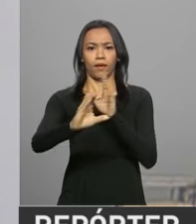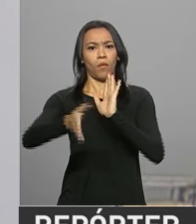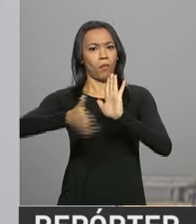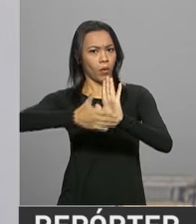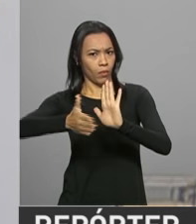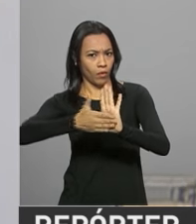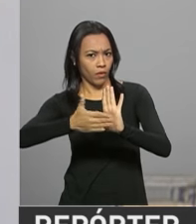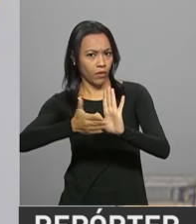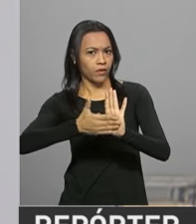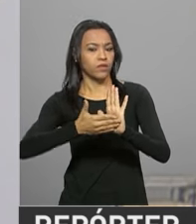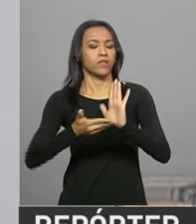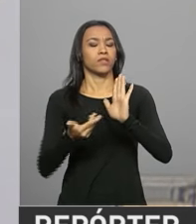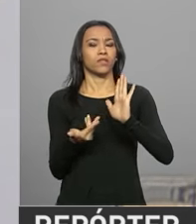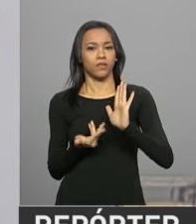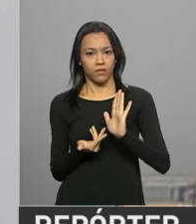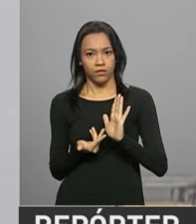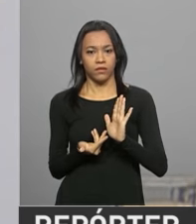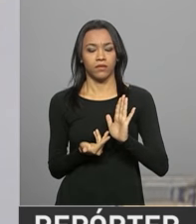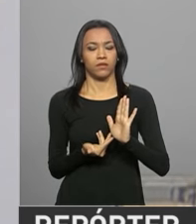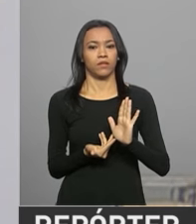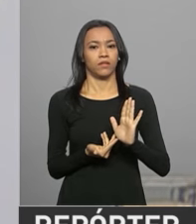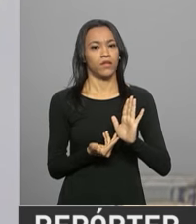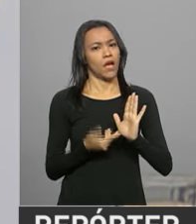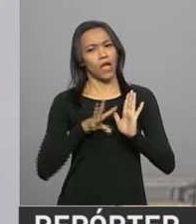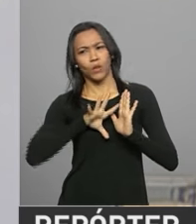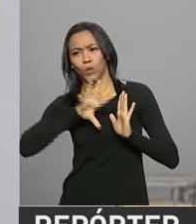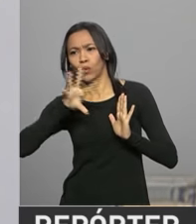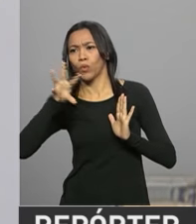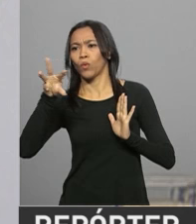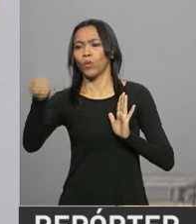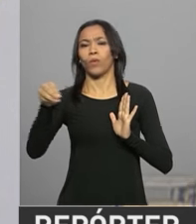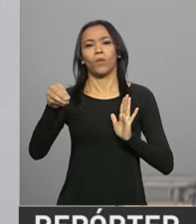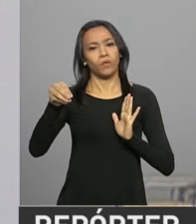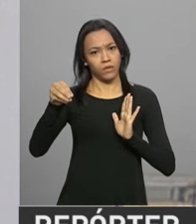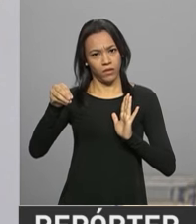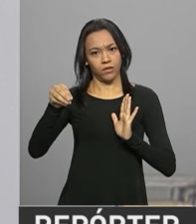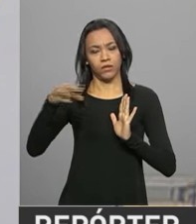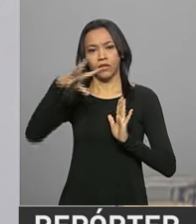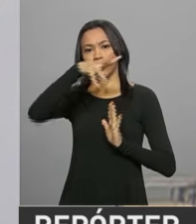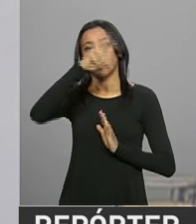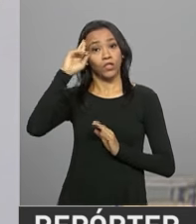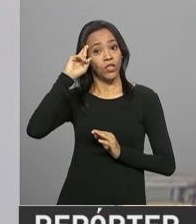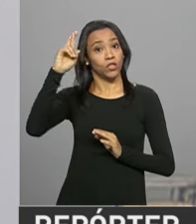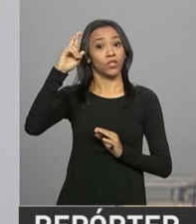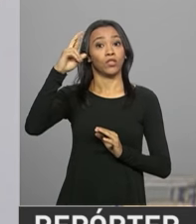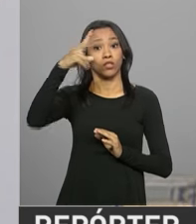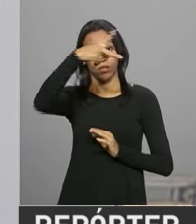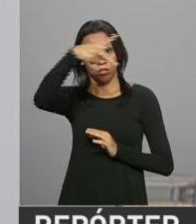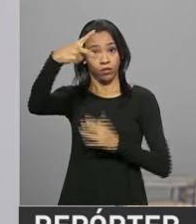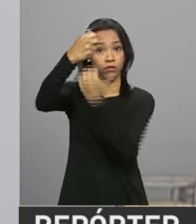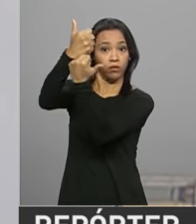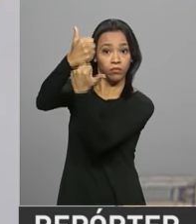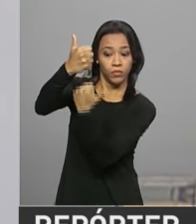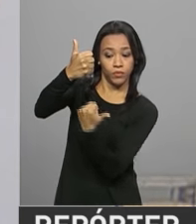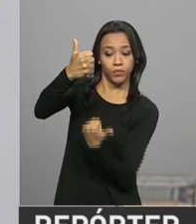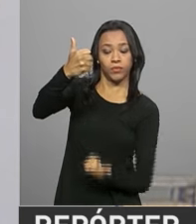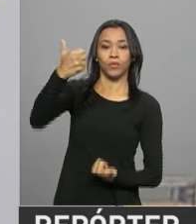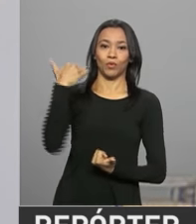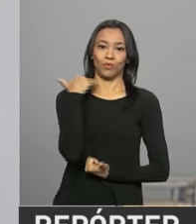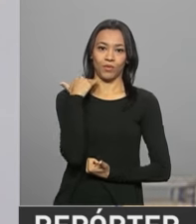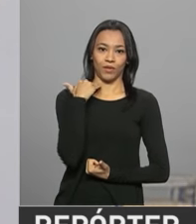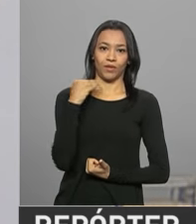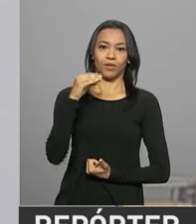a toda a diretoria do Banco Central, e mais do que isso,